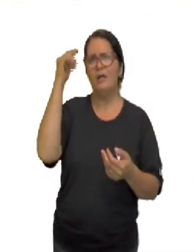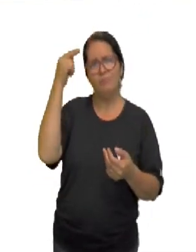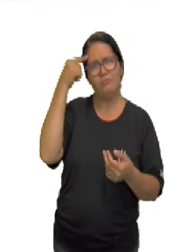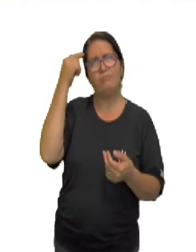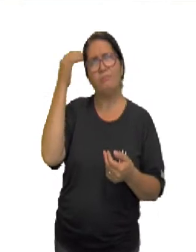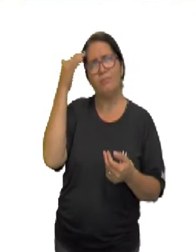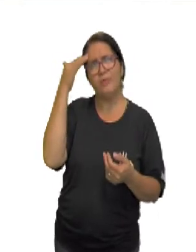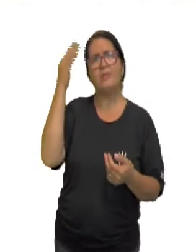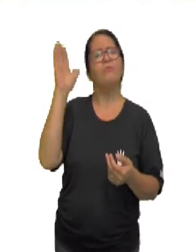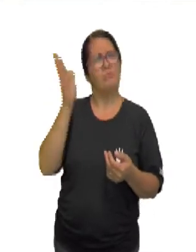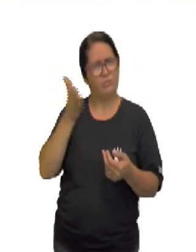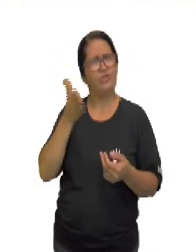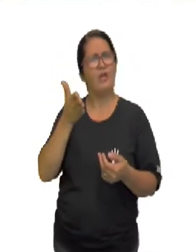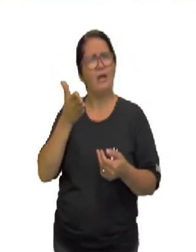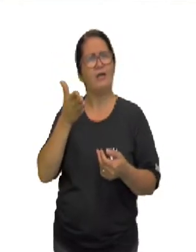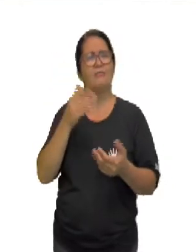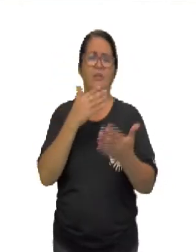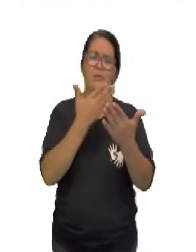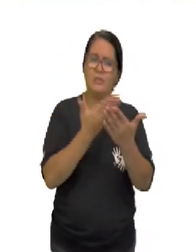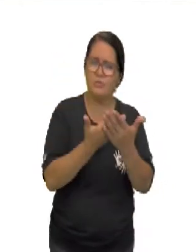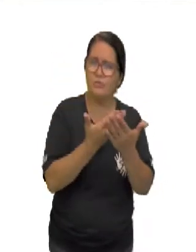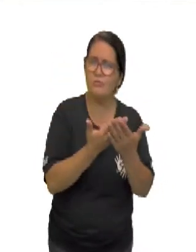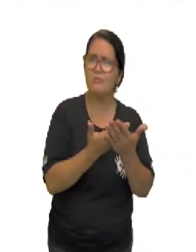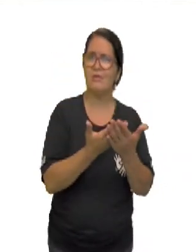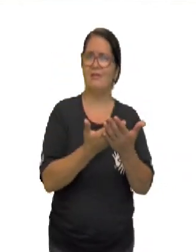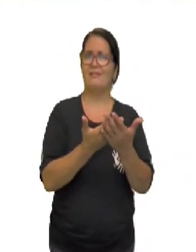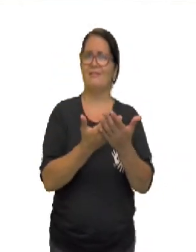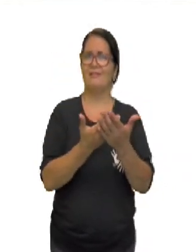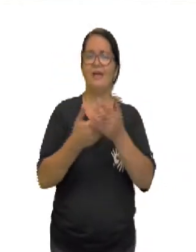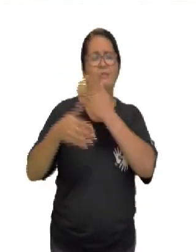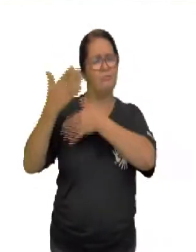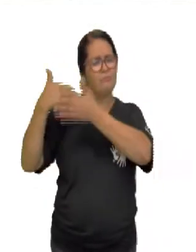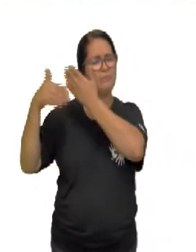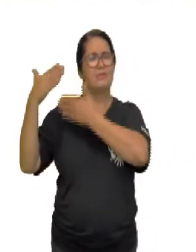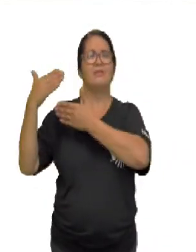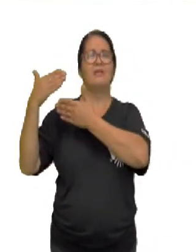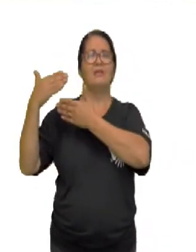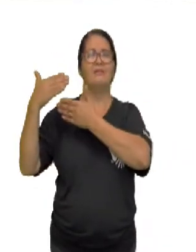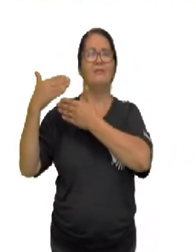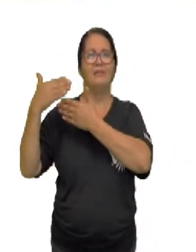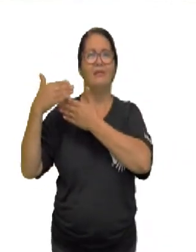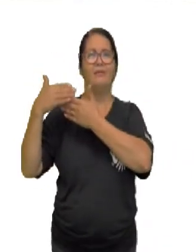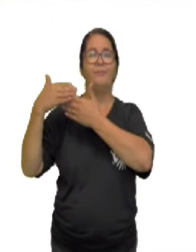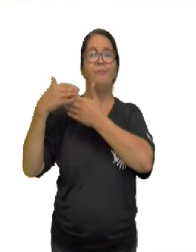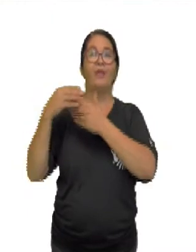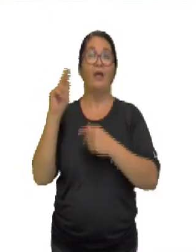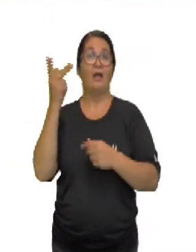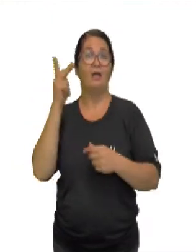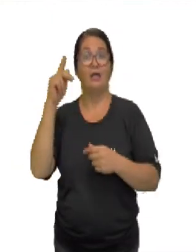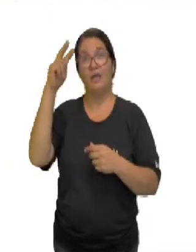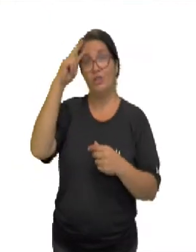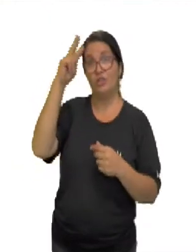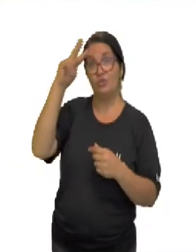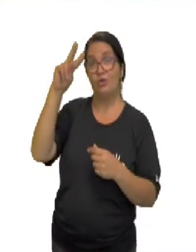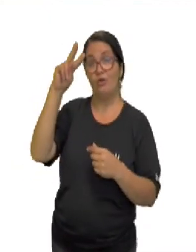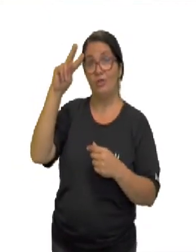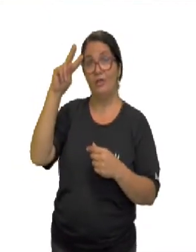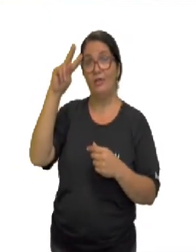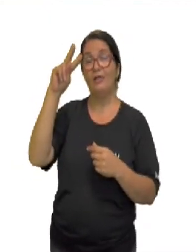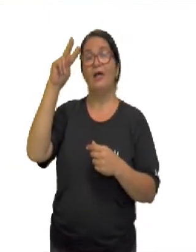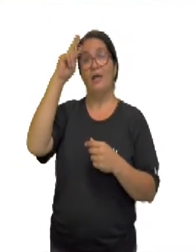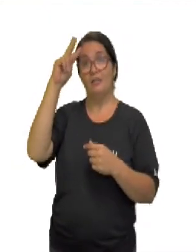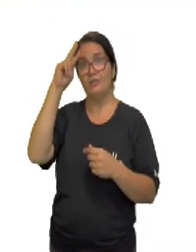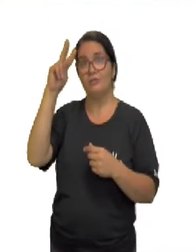da colonização. Diferente, por exemplo, os Estados Unidos, colonizado